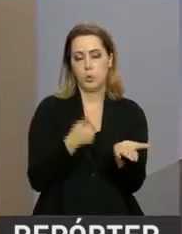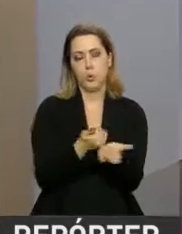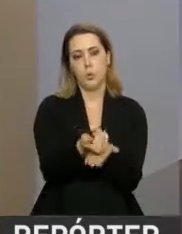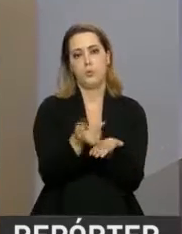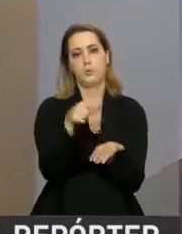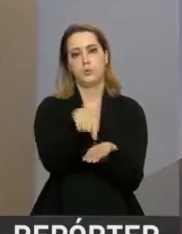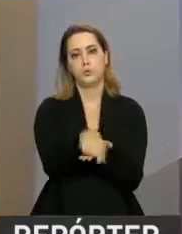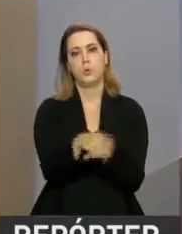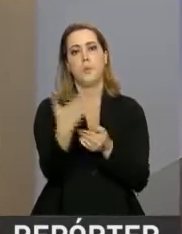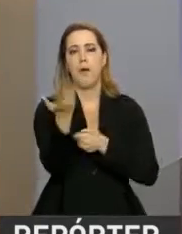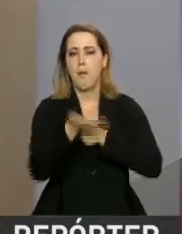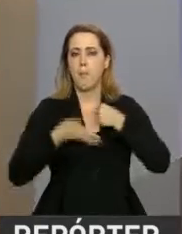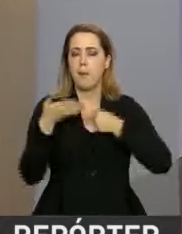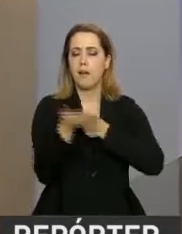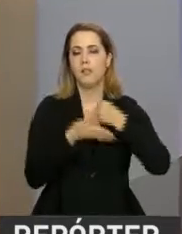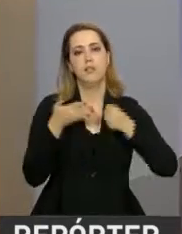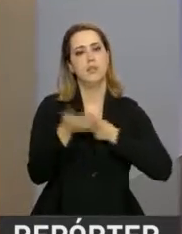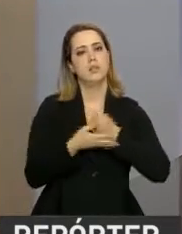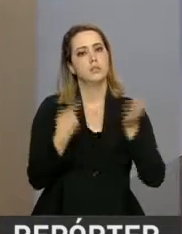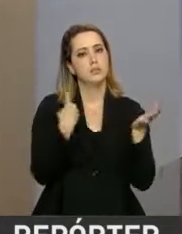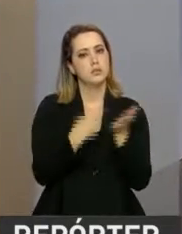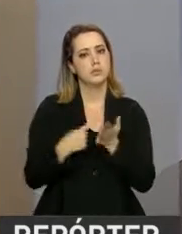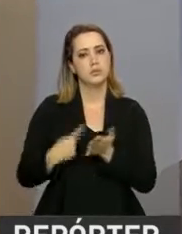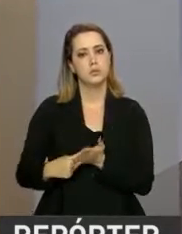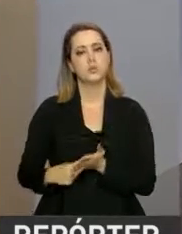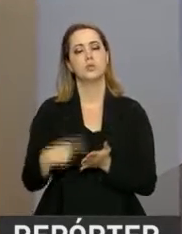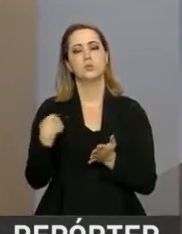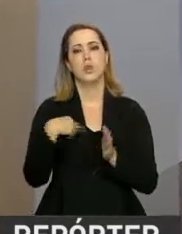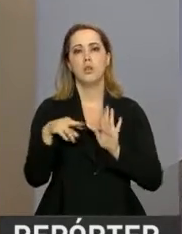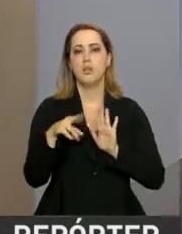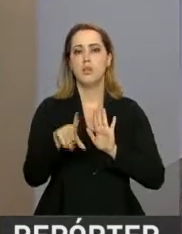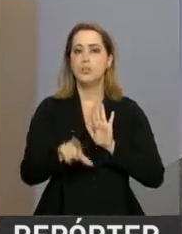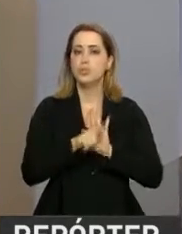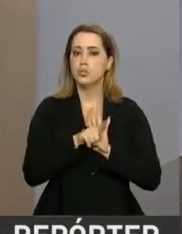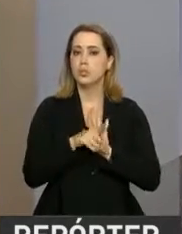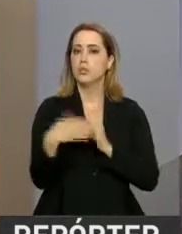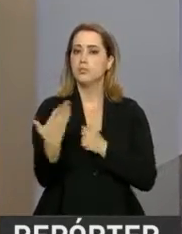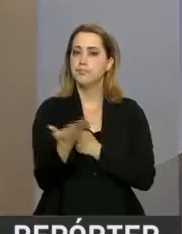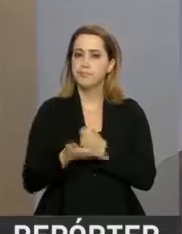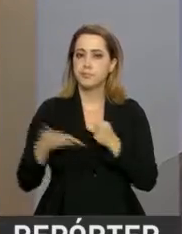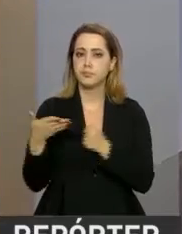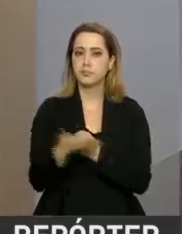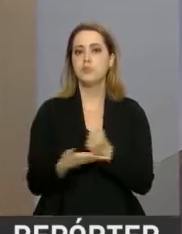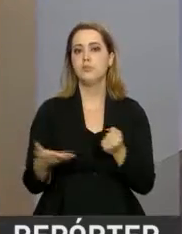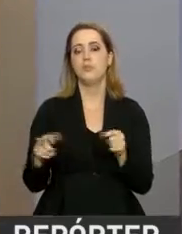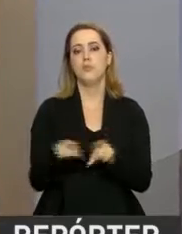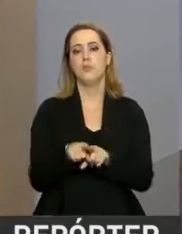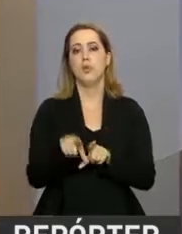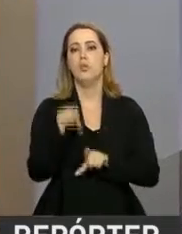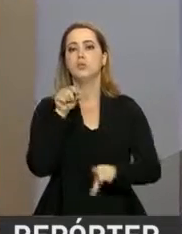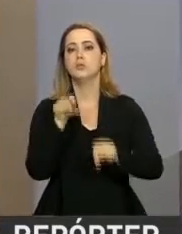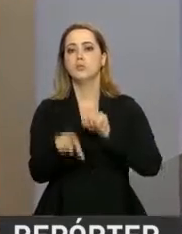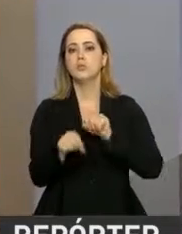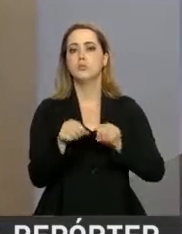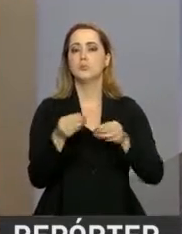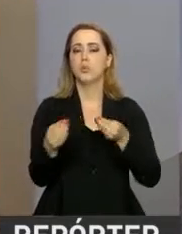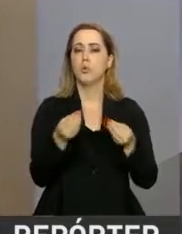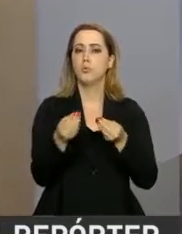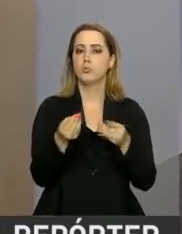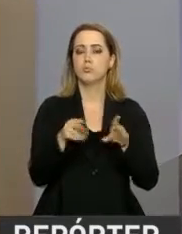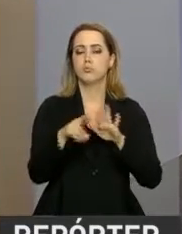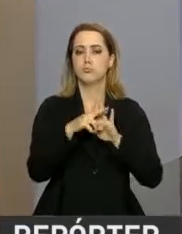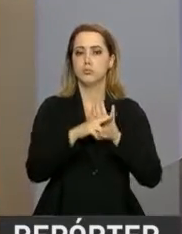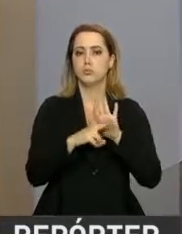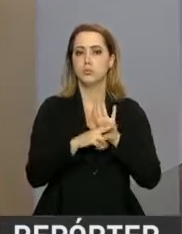de princípios básicos e a partir de dispositivos, serão definidas, regulamentadas